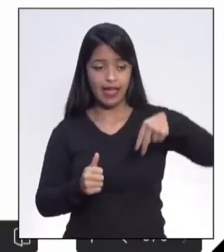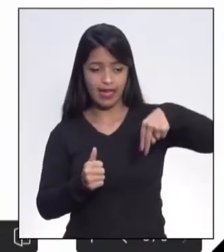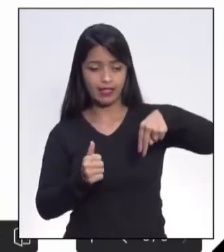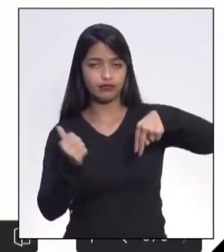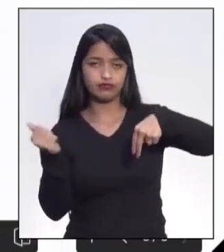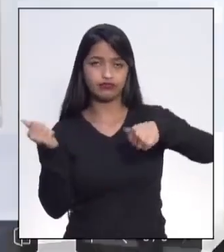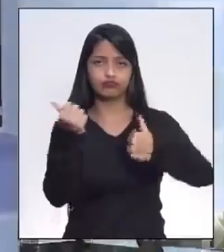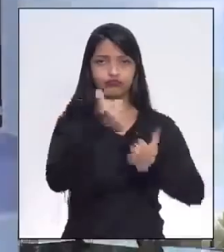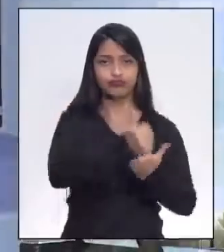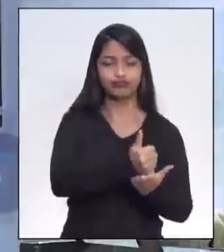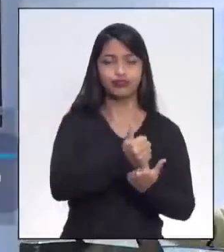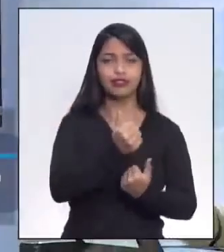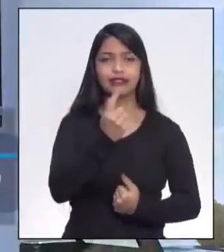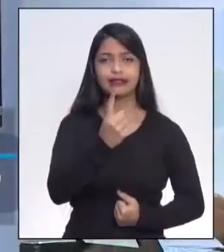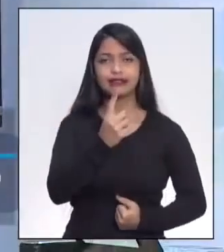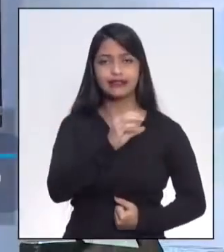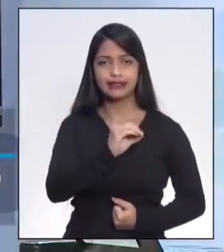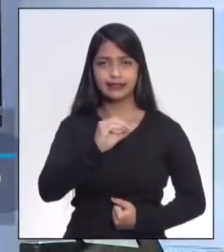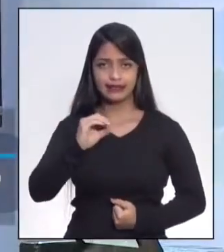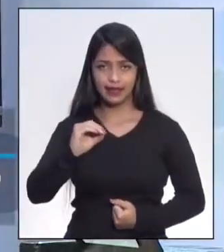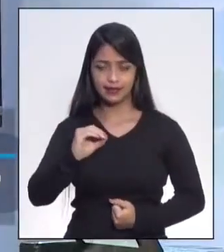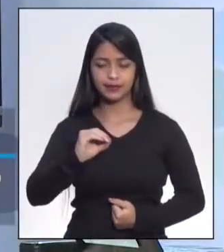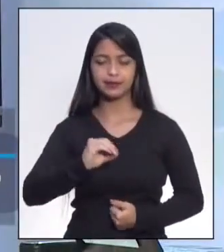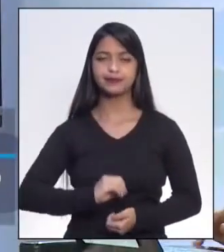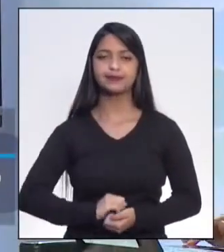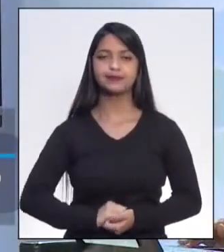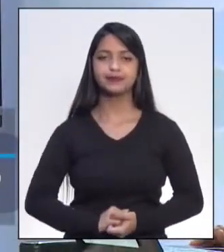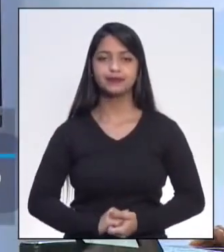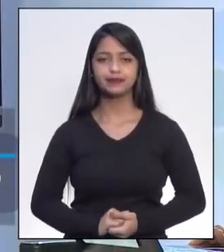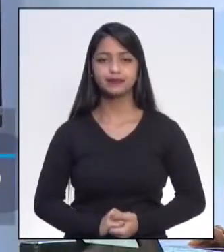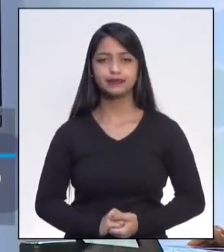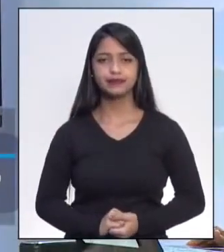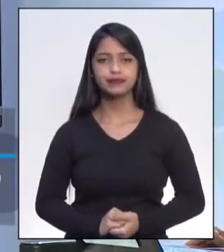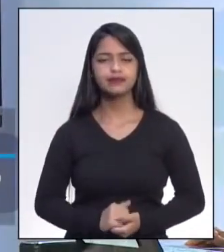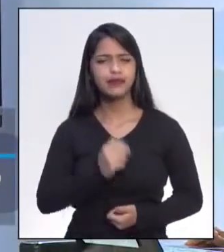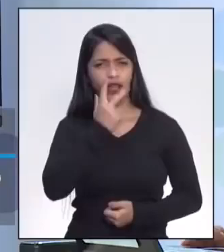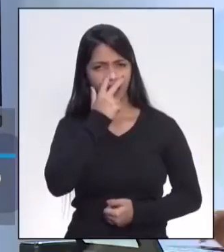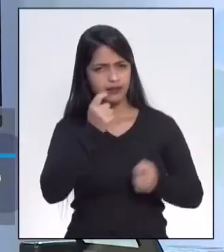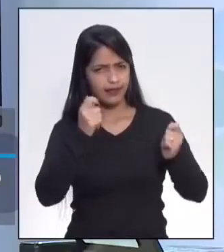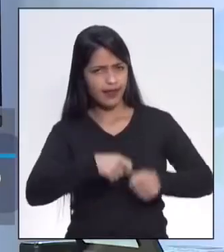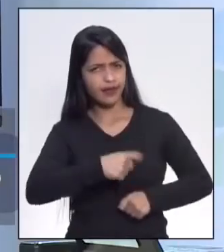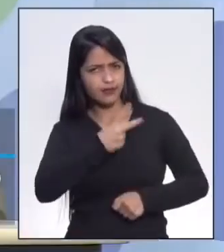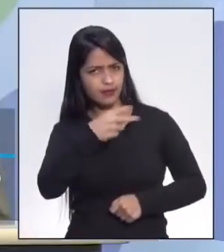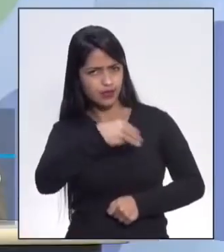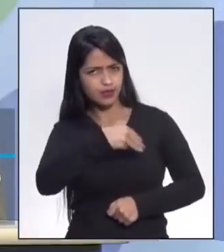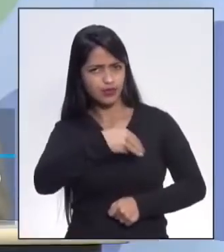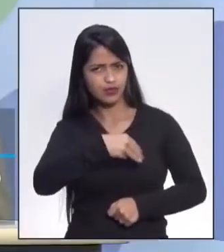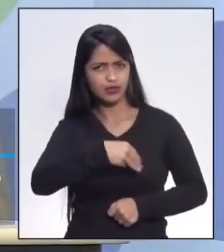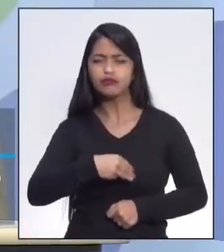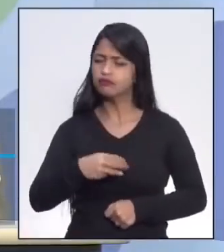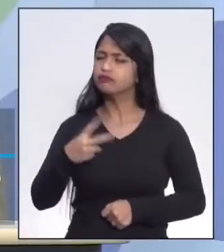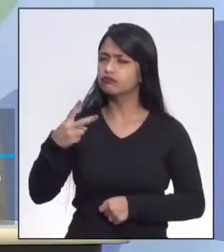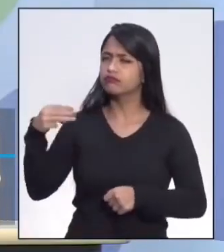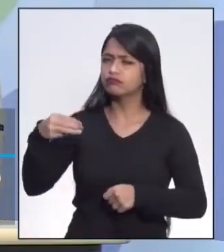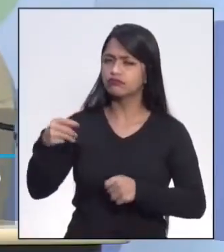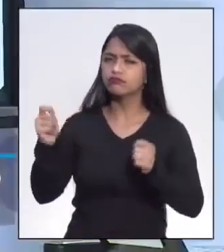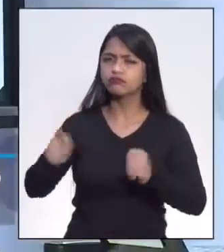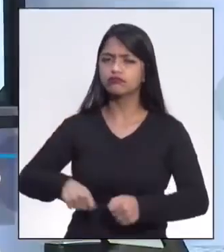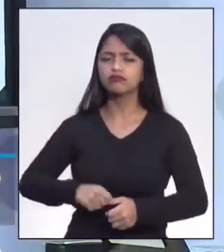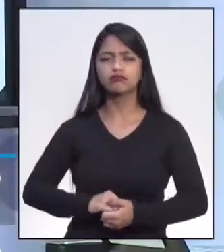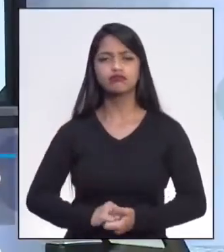função, vocês vão substituir por 100. Acho que 2 minutinhos dá, não dá, Osmar? 2 minutinhos,